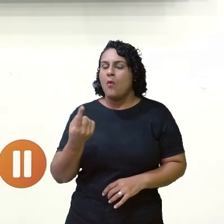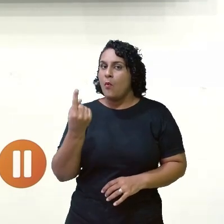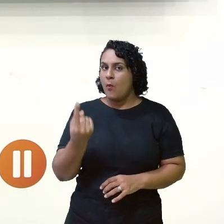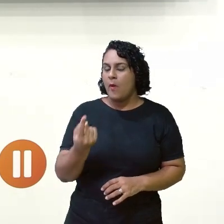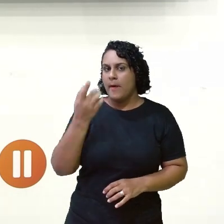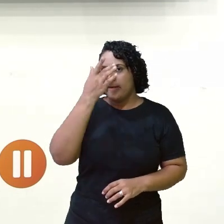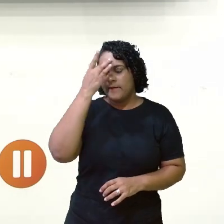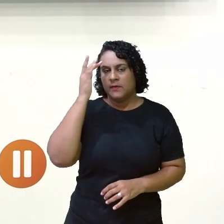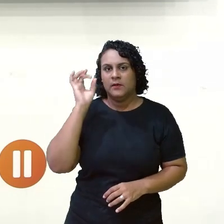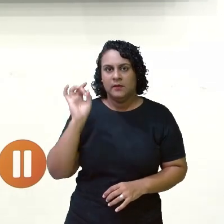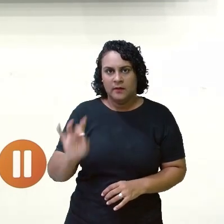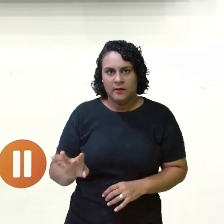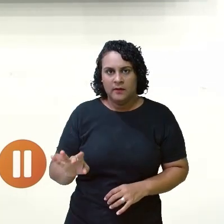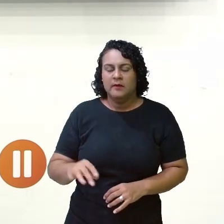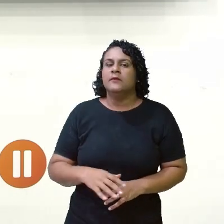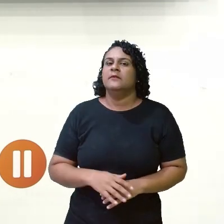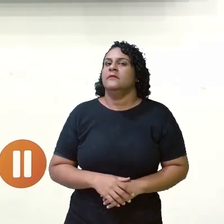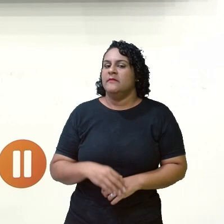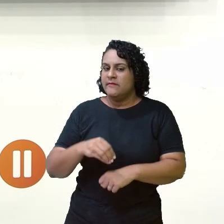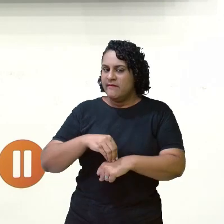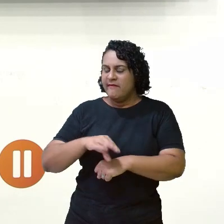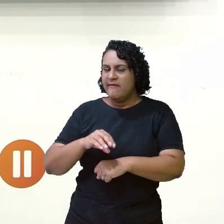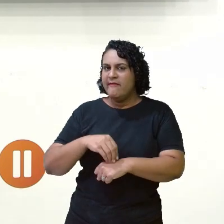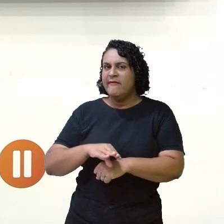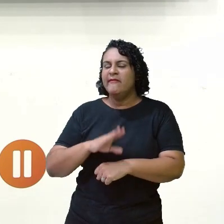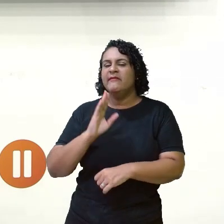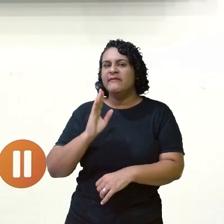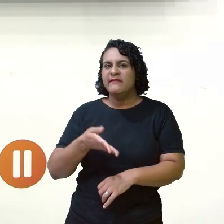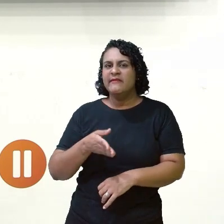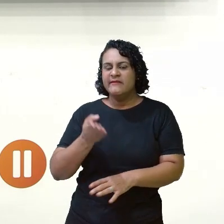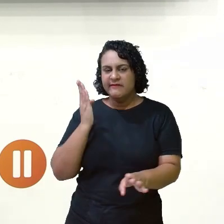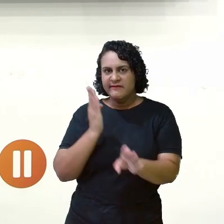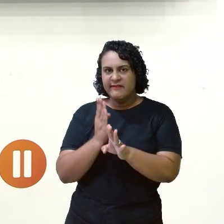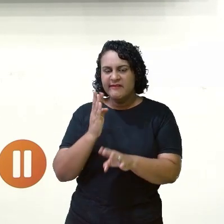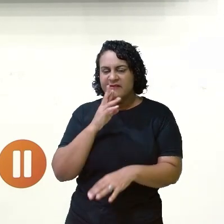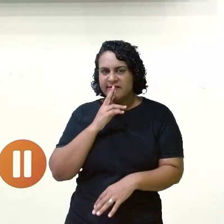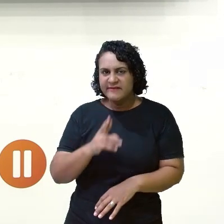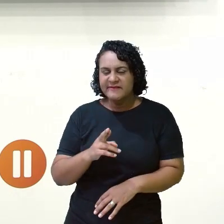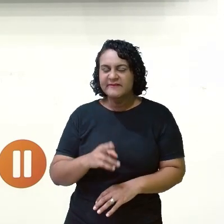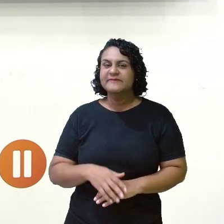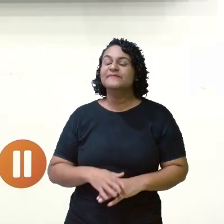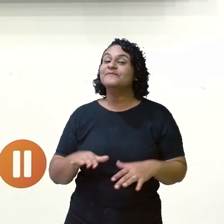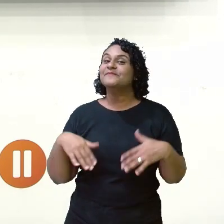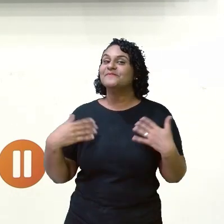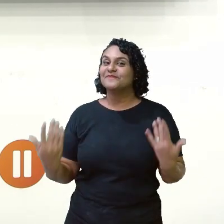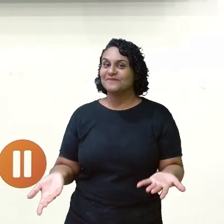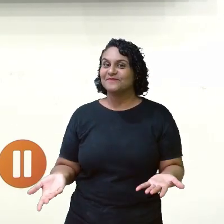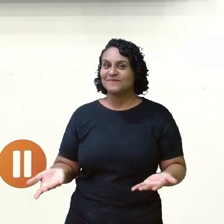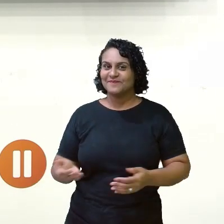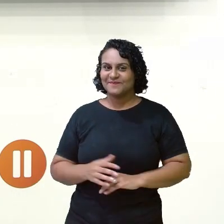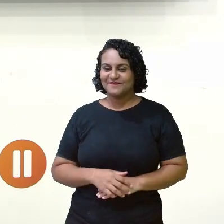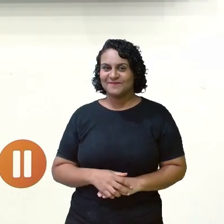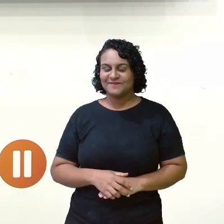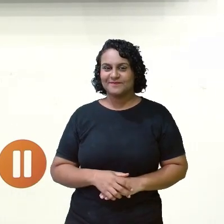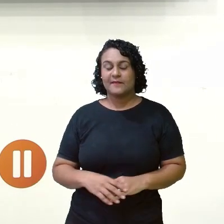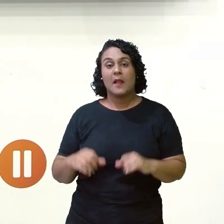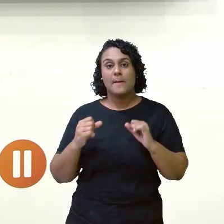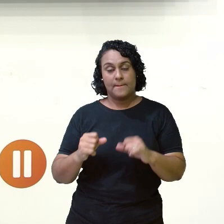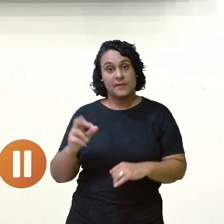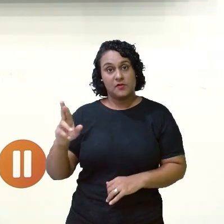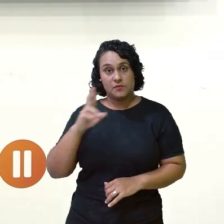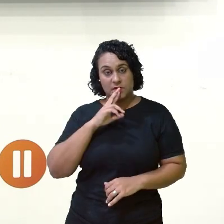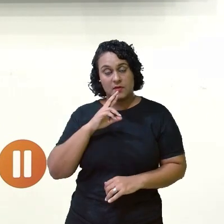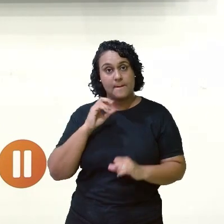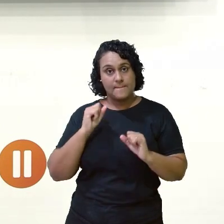uma pessoa? Já fica a dica. Já acharam a resposta? E aí? Posso